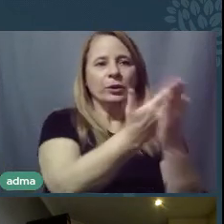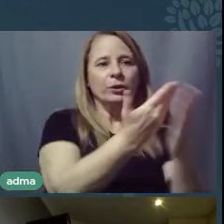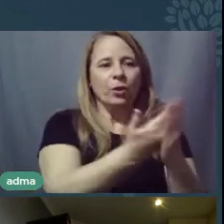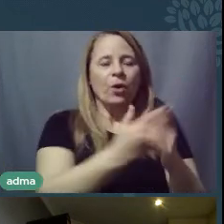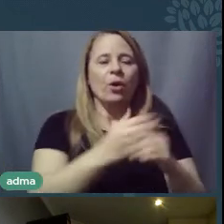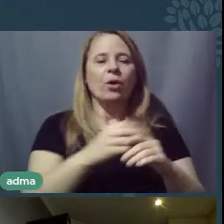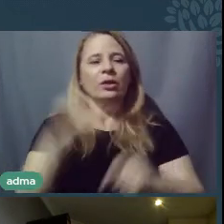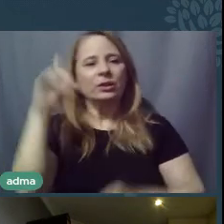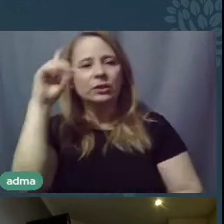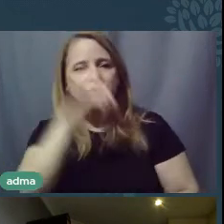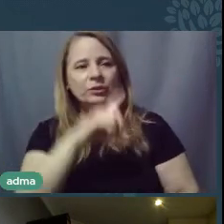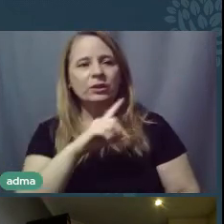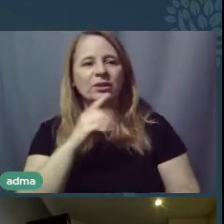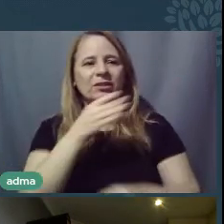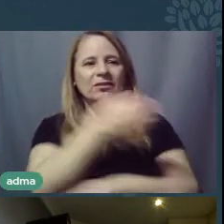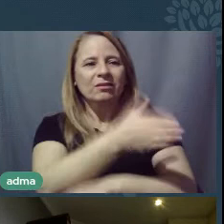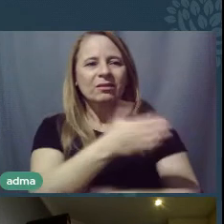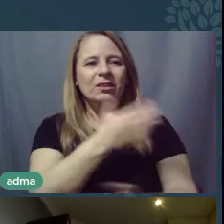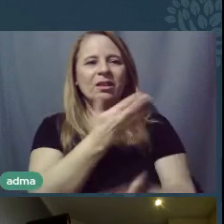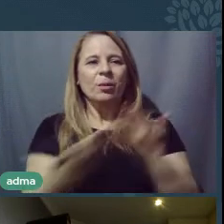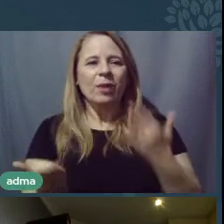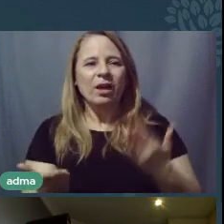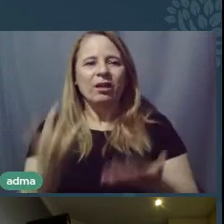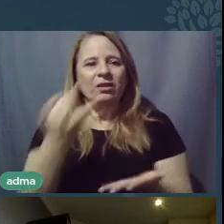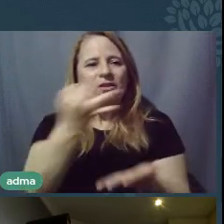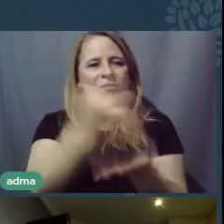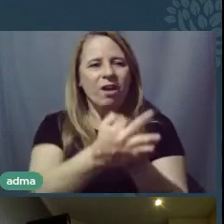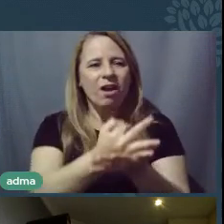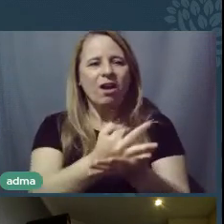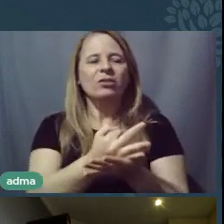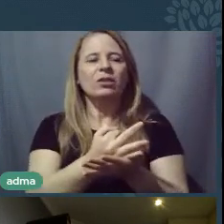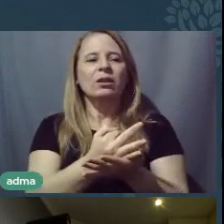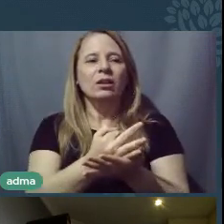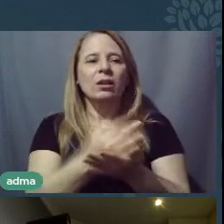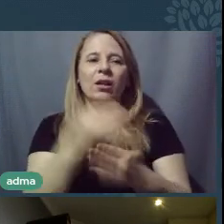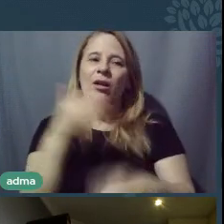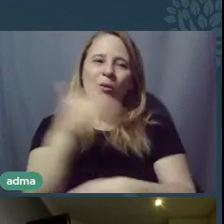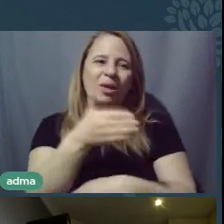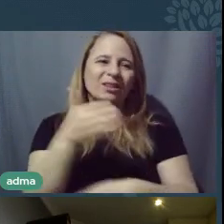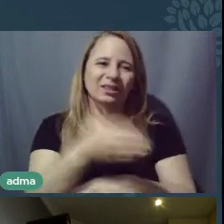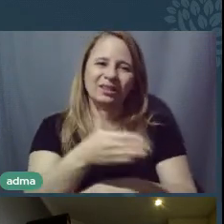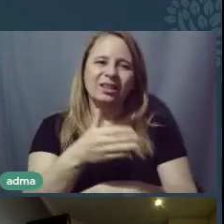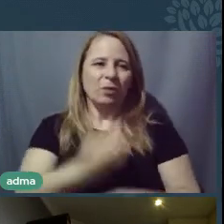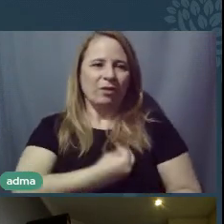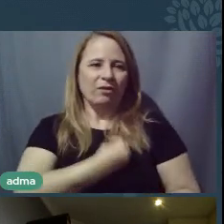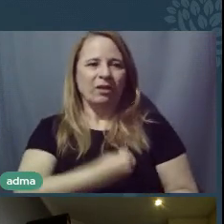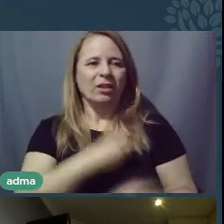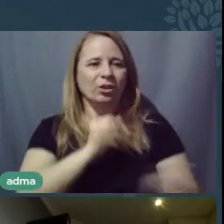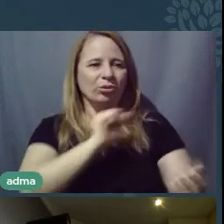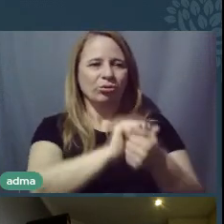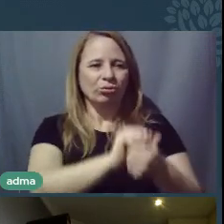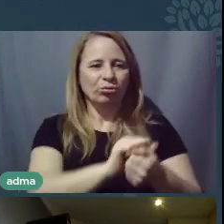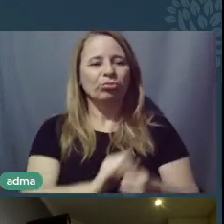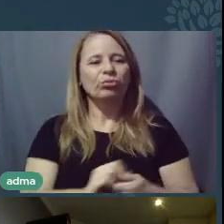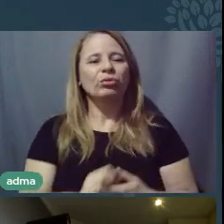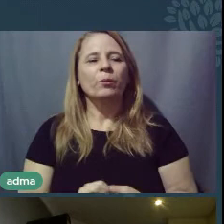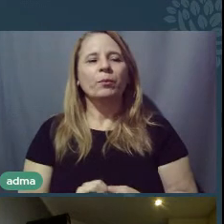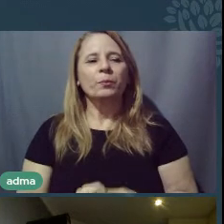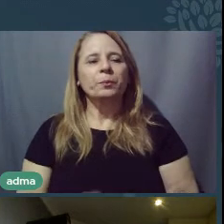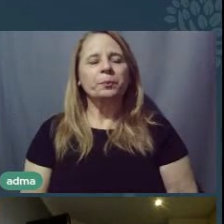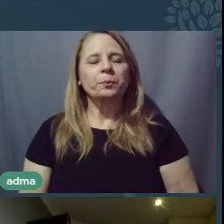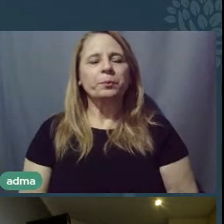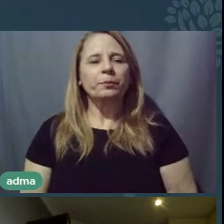faz com que muitas pessoas percam aí a aula, deixem de participar da vida social, dependendo, isso tem a